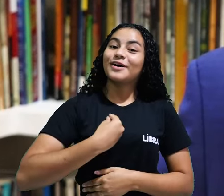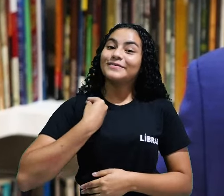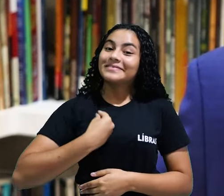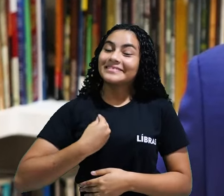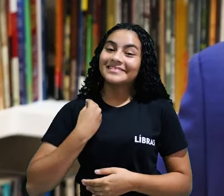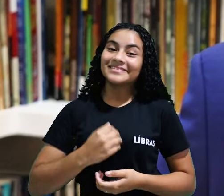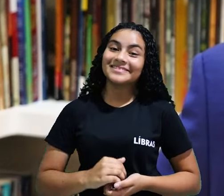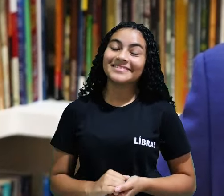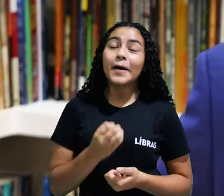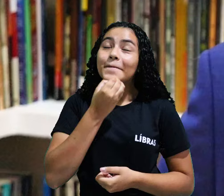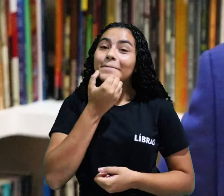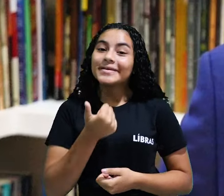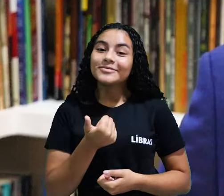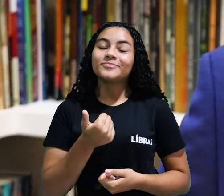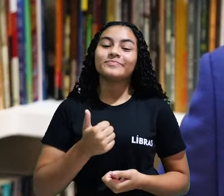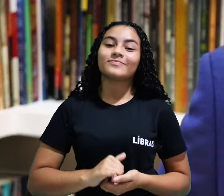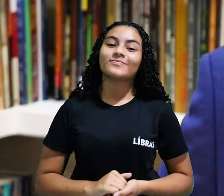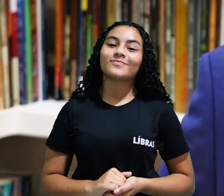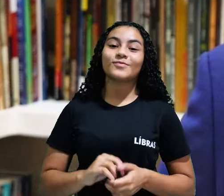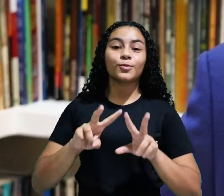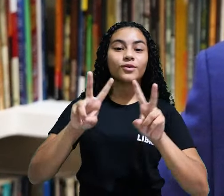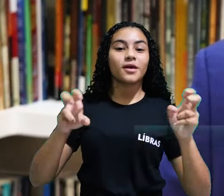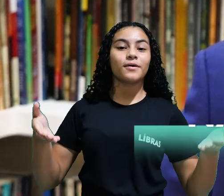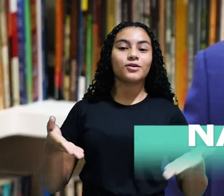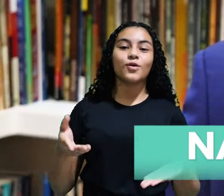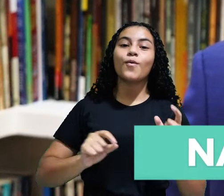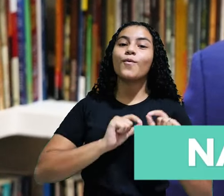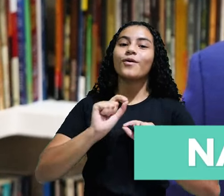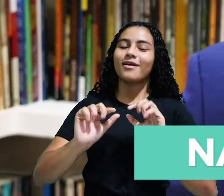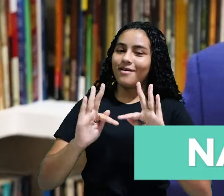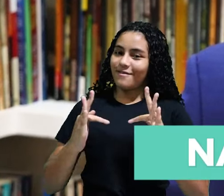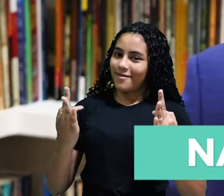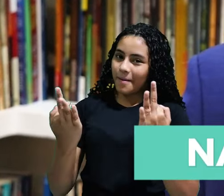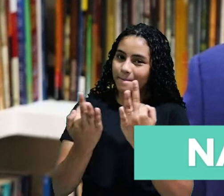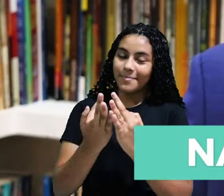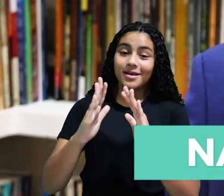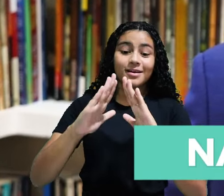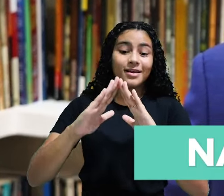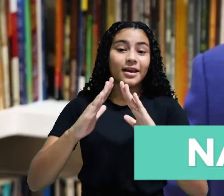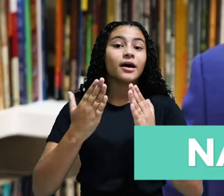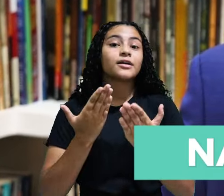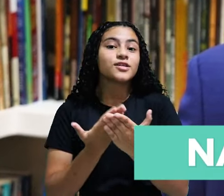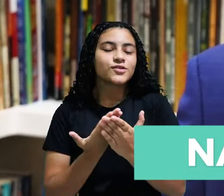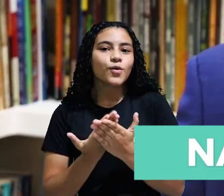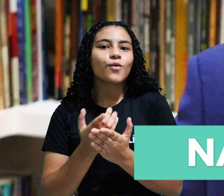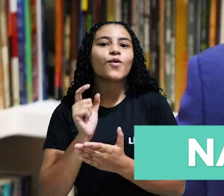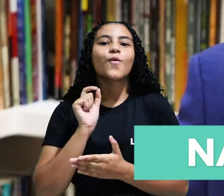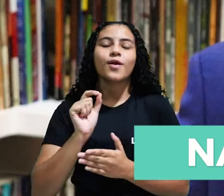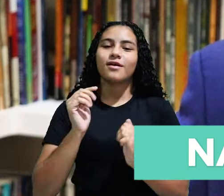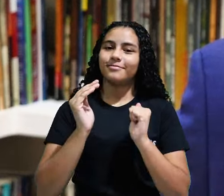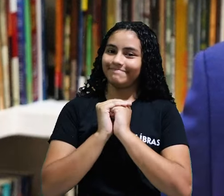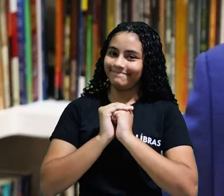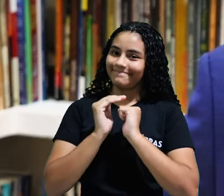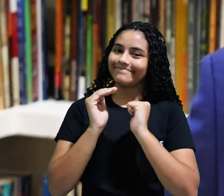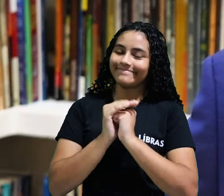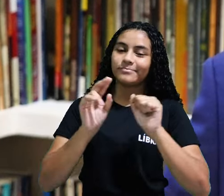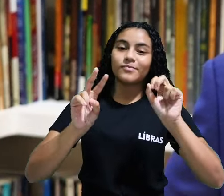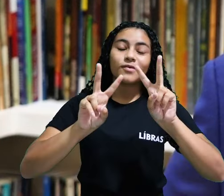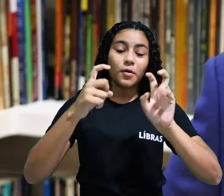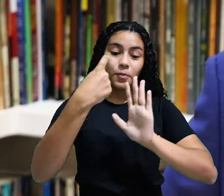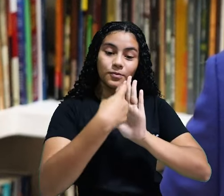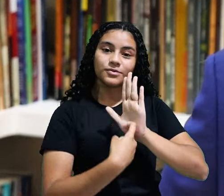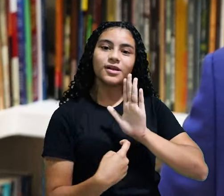vida. Bem, o tema de hoje é A Família na Escola da Oração. O